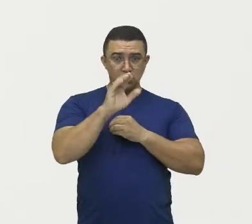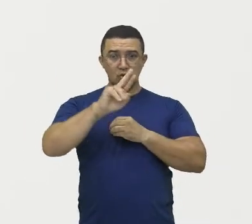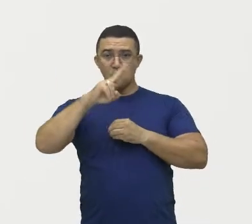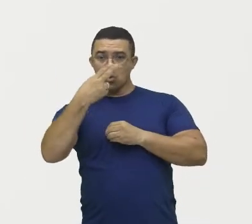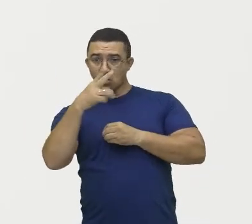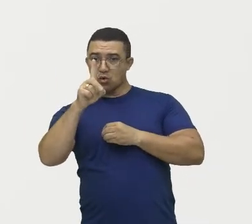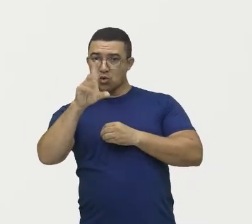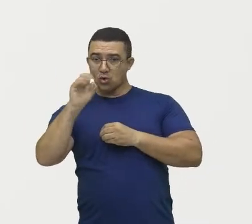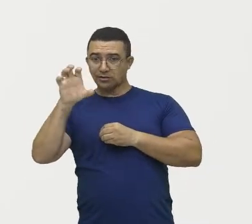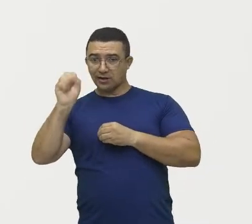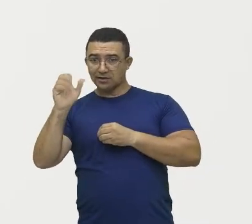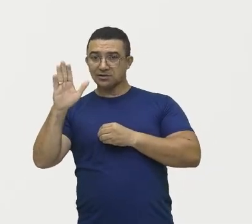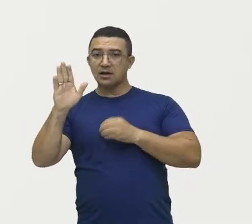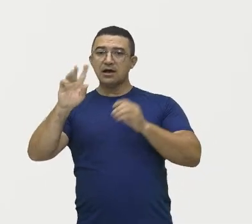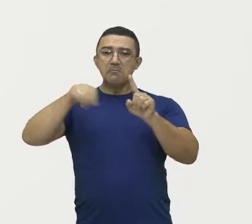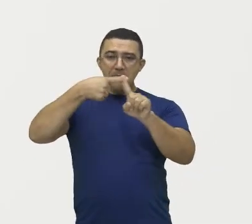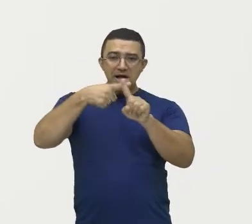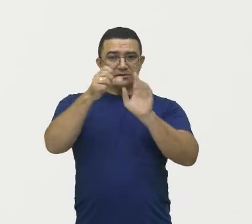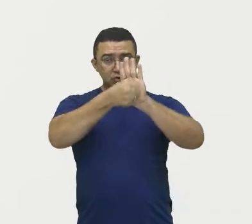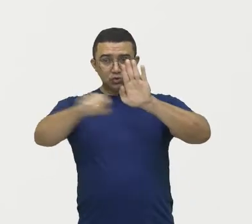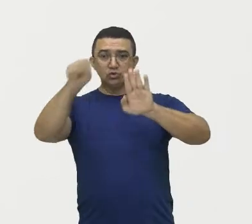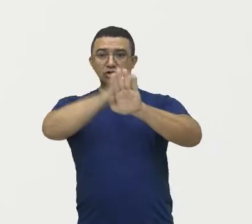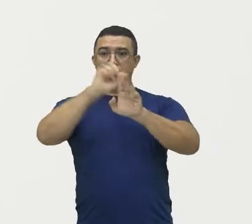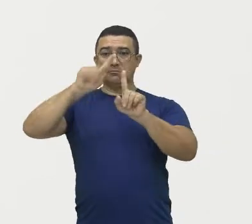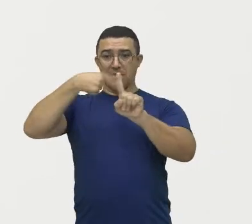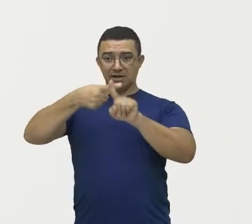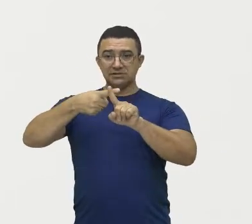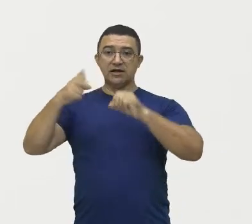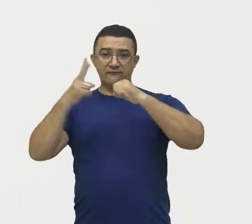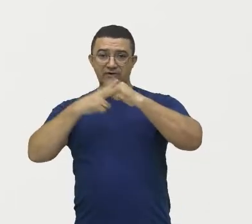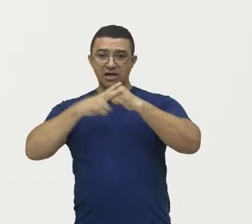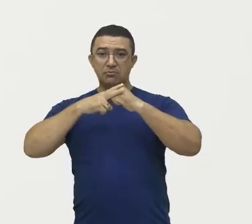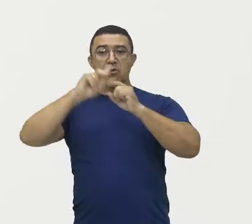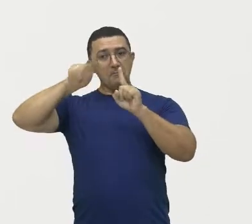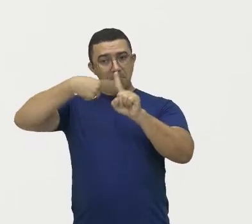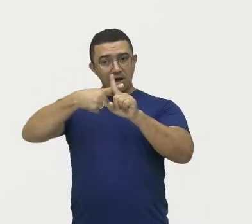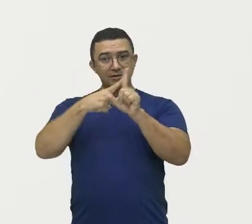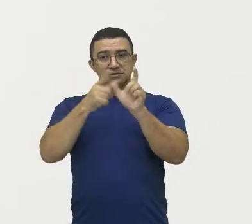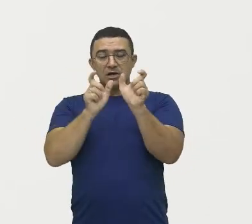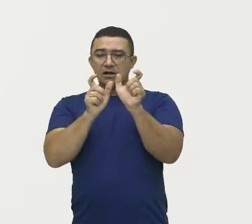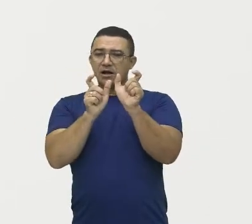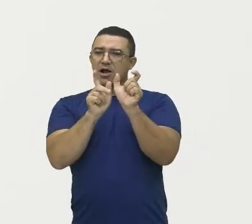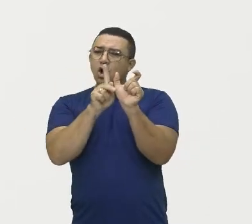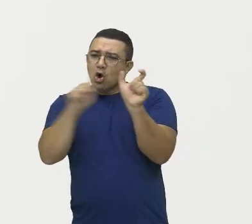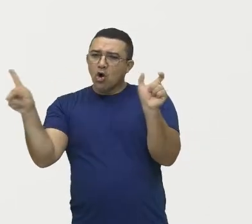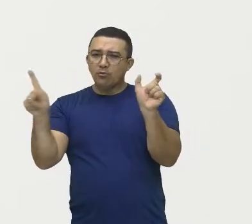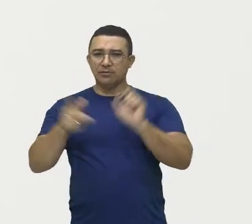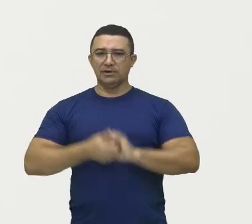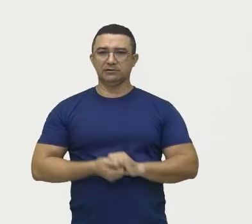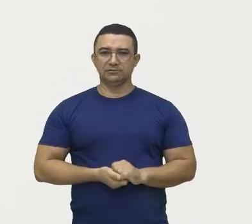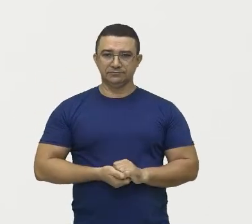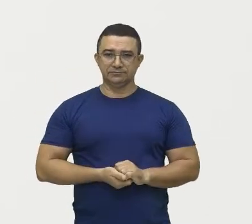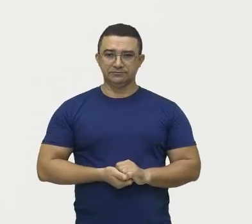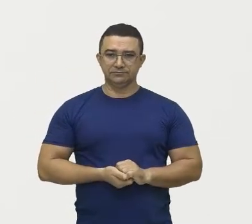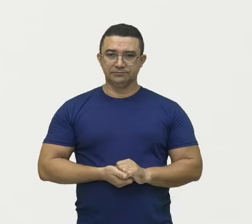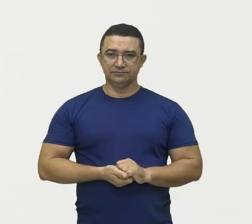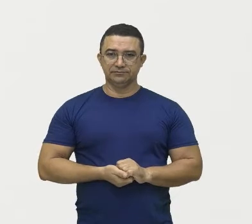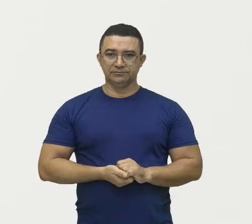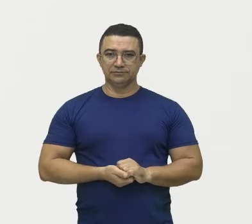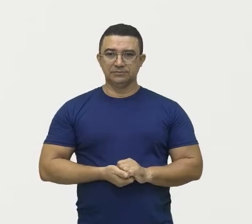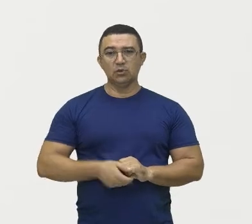mais complemento e, claro, lá no final, né, o ponto de interrogação. Nesse caso, does she have lunch at home? É a pergunta